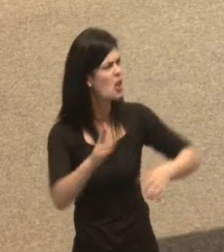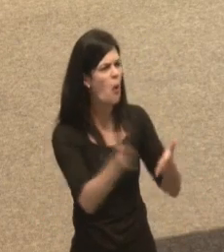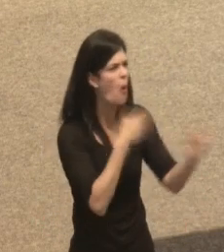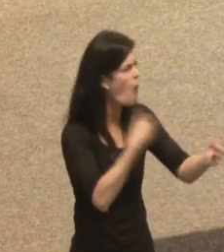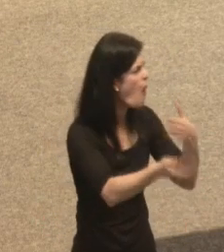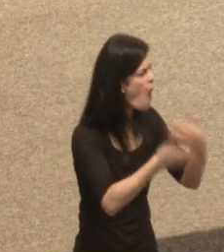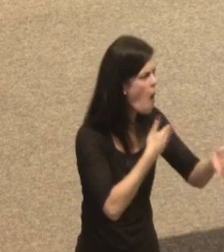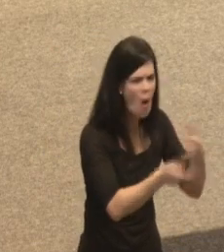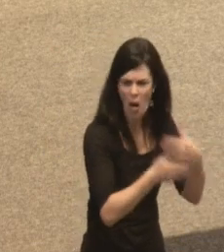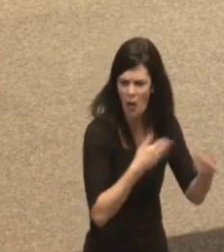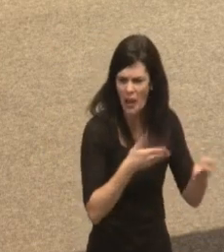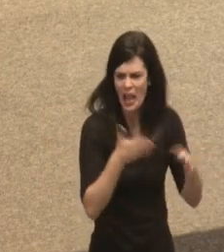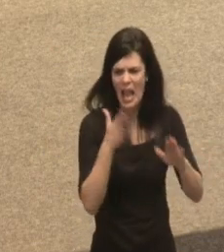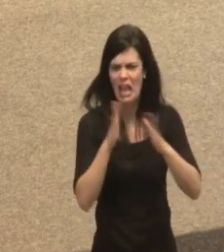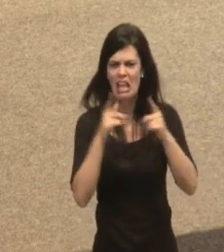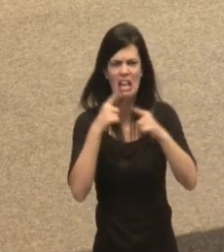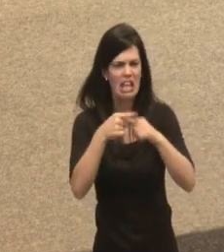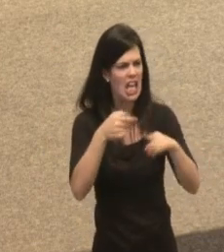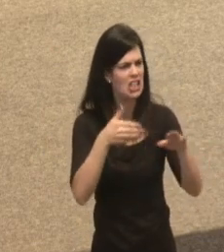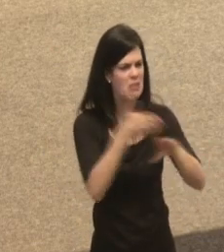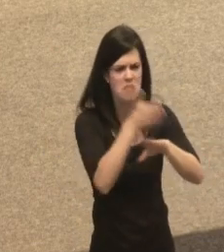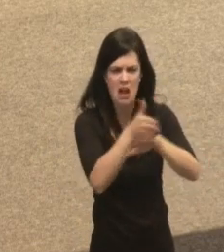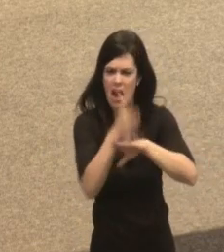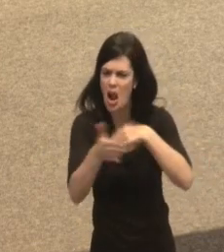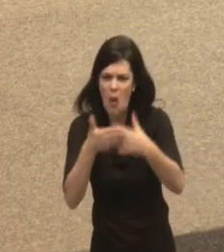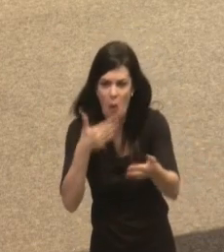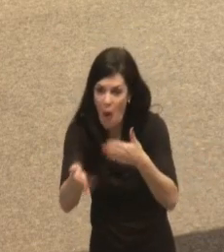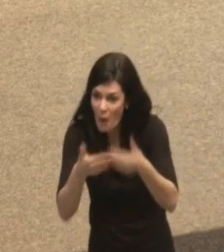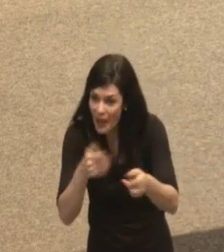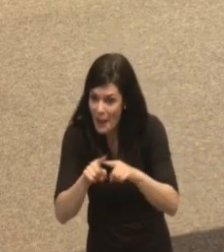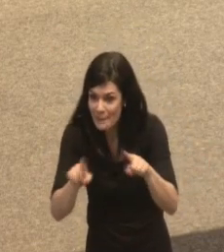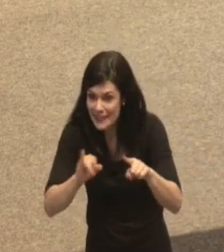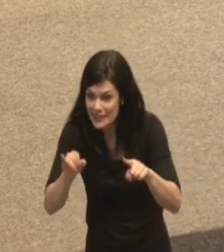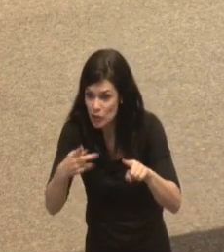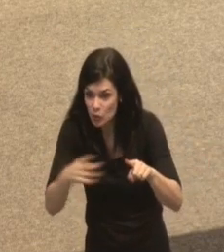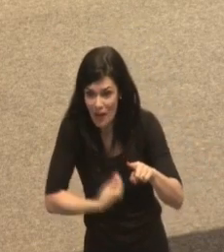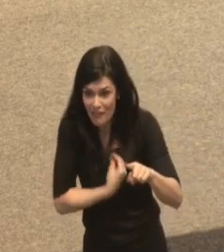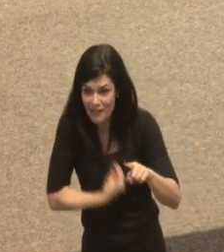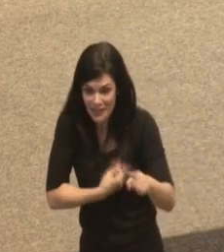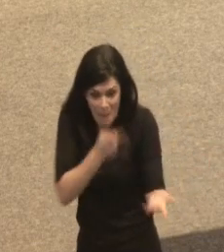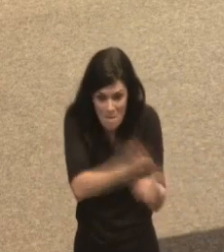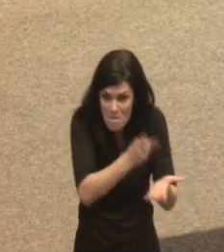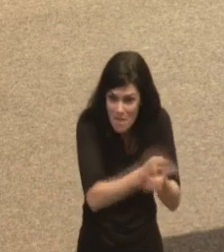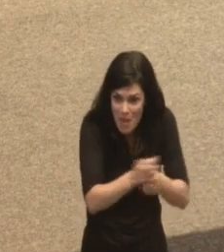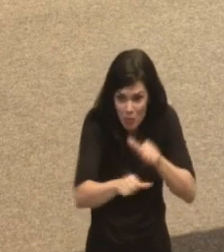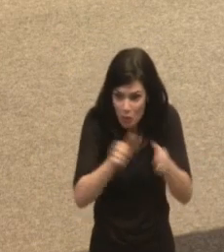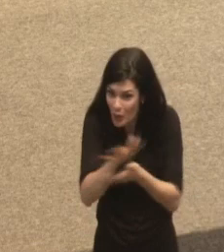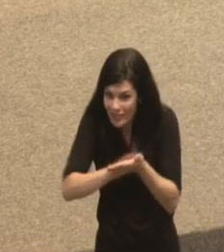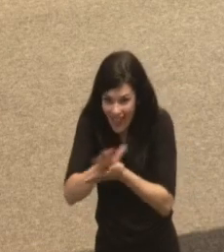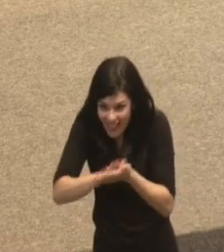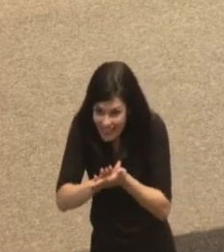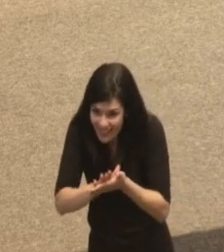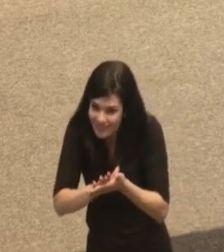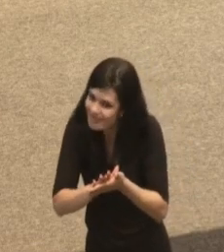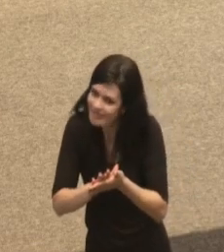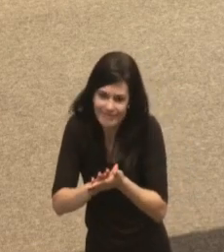quiser, pode ser membro de qualquer igreja, mas se você não nasceu de novo, você não tem o Espírito de Deus, e se você não tem o Espírito de Deus, você não é de Deus,